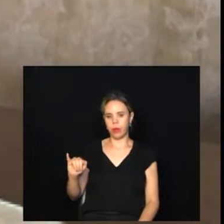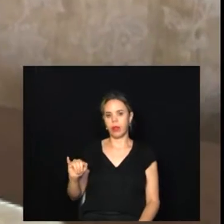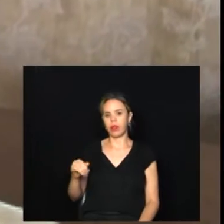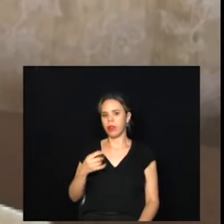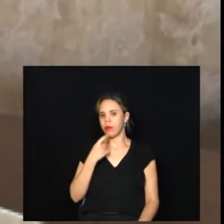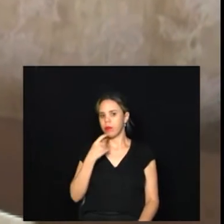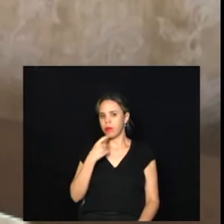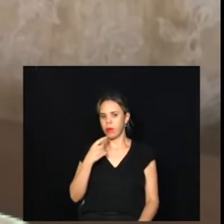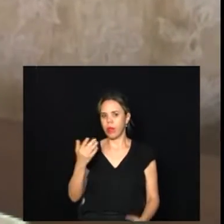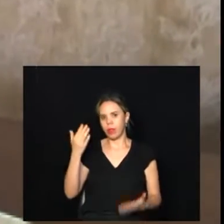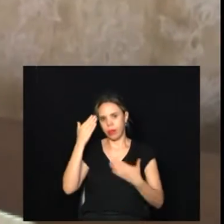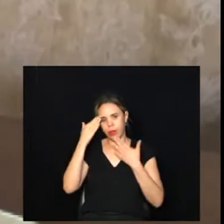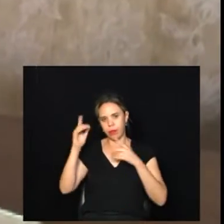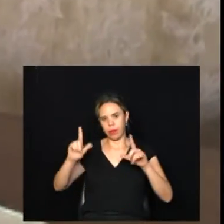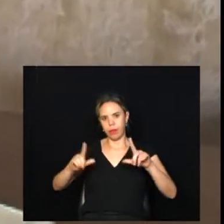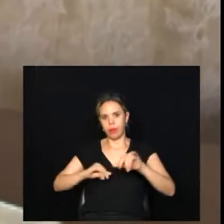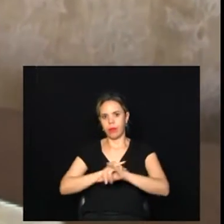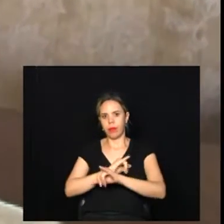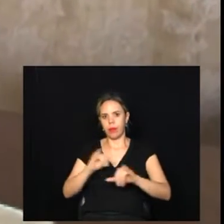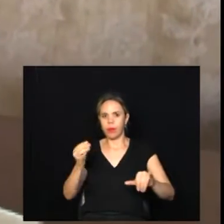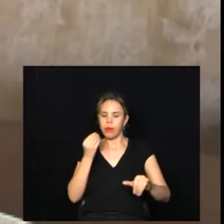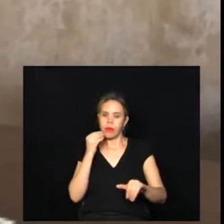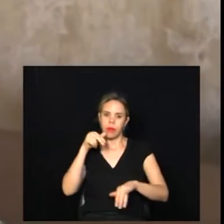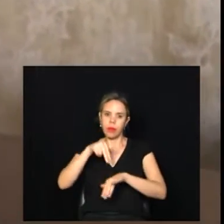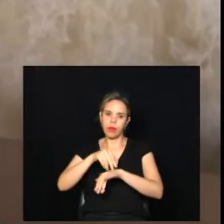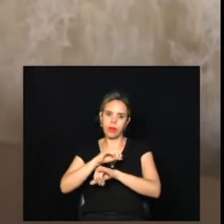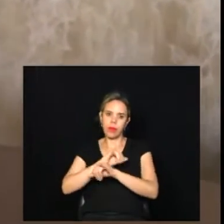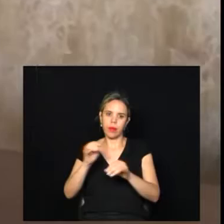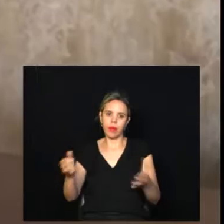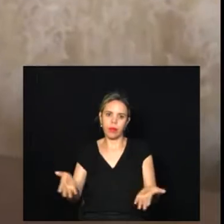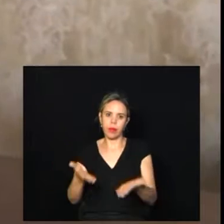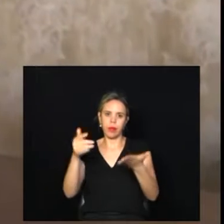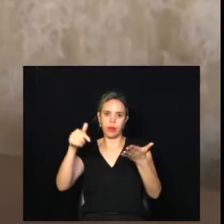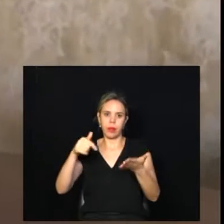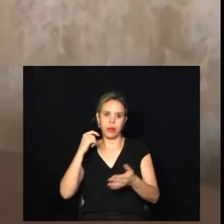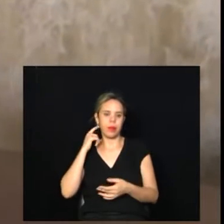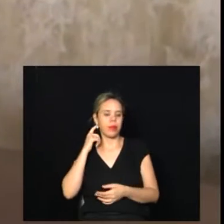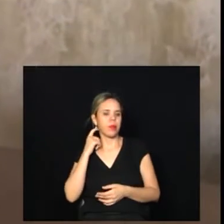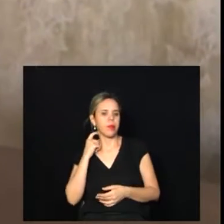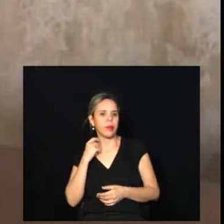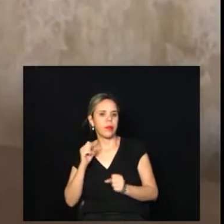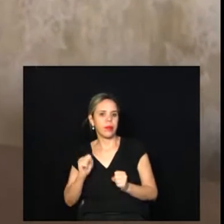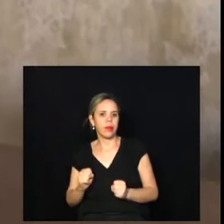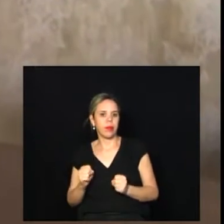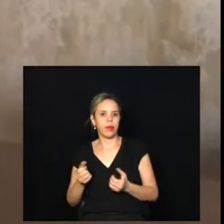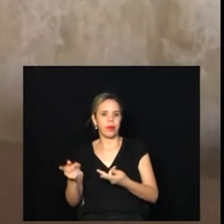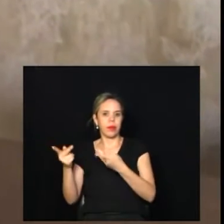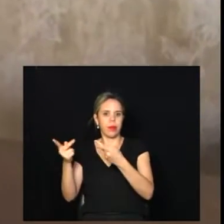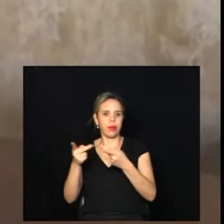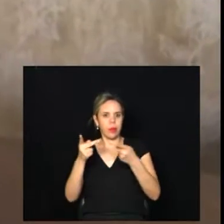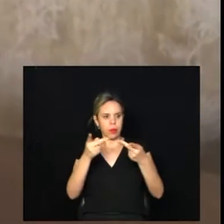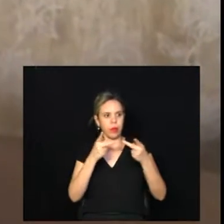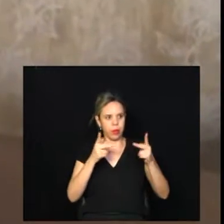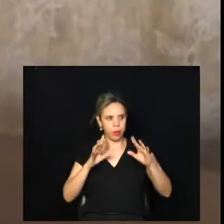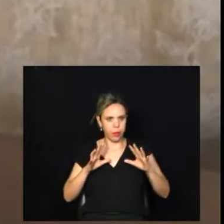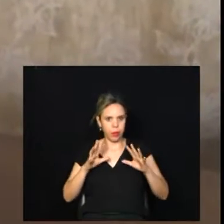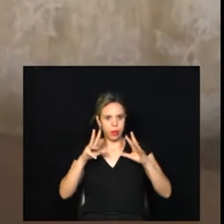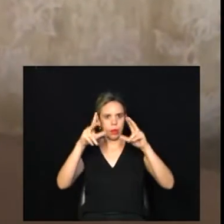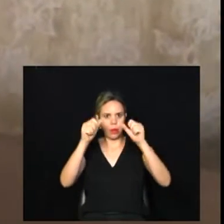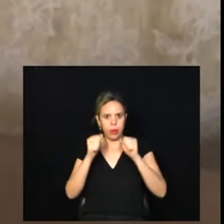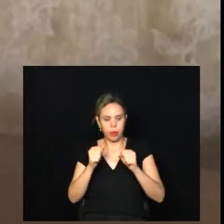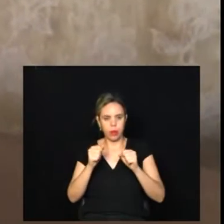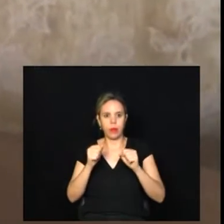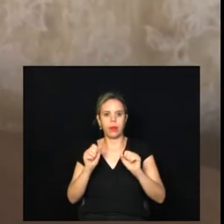agradecer à TV Câmara pelo espaço que ela nos disponibiliza aqui para poder convidar a todos para o